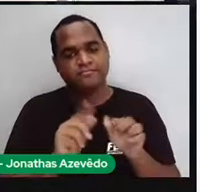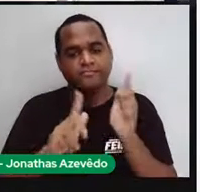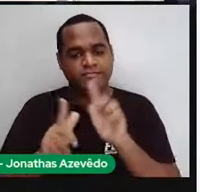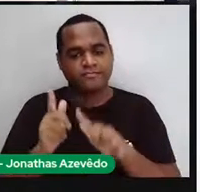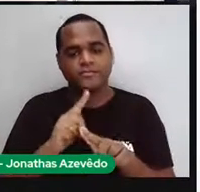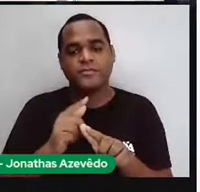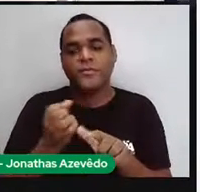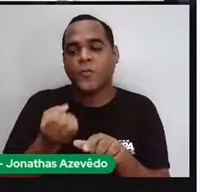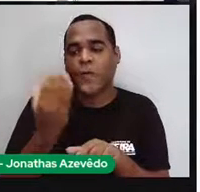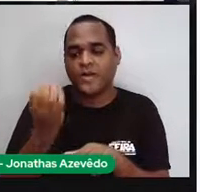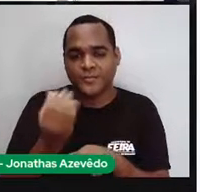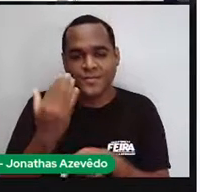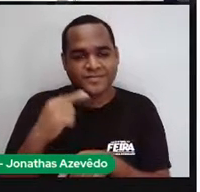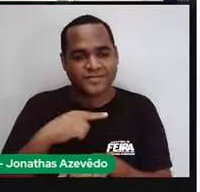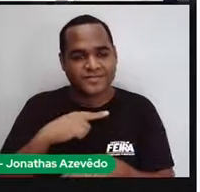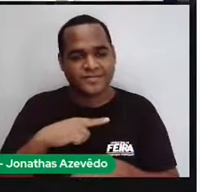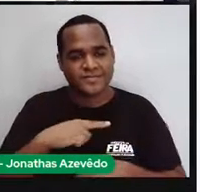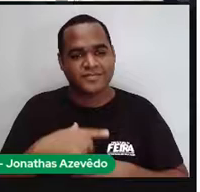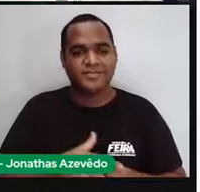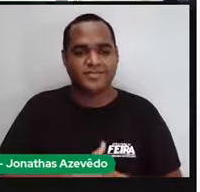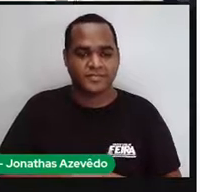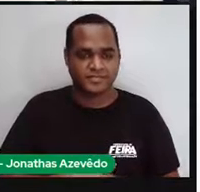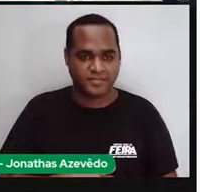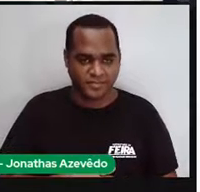quantos tem aí